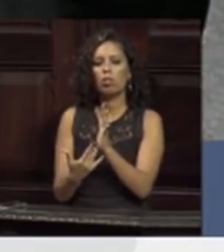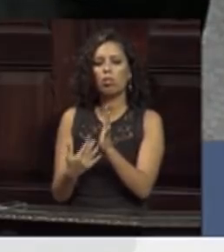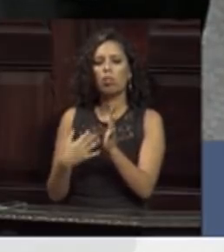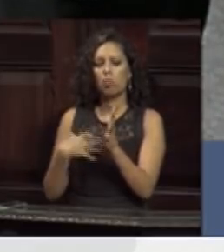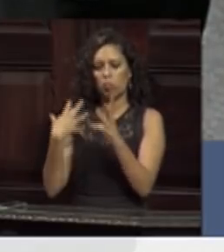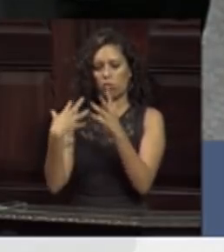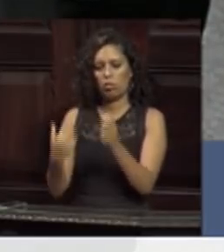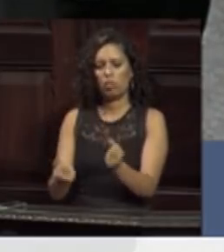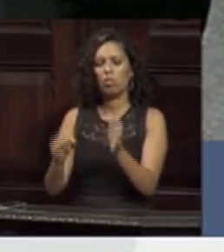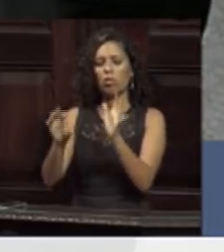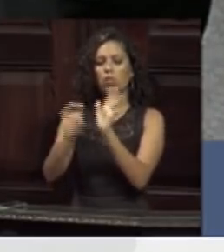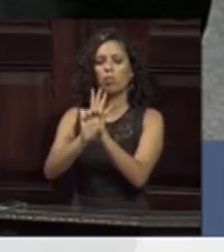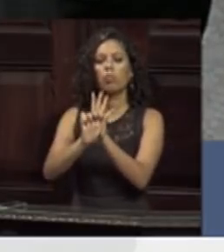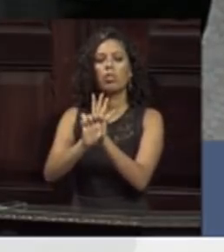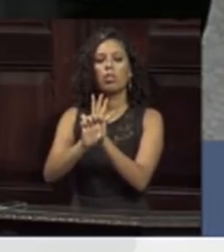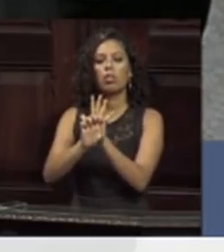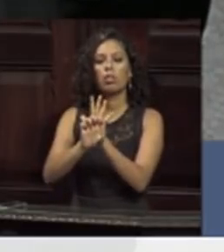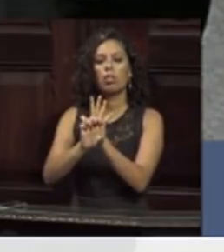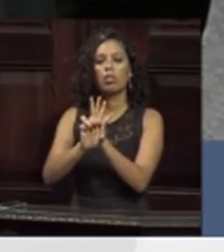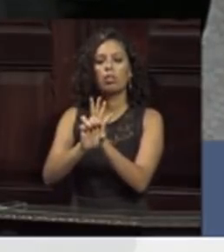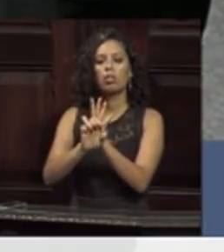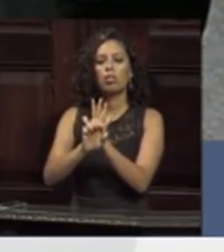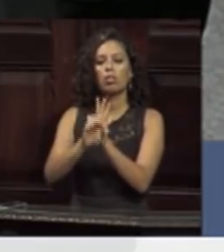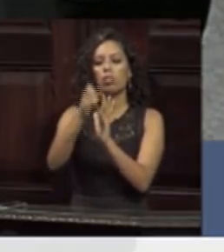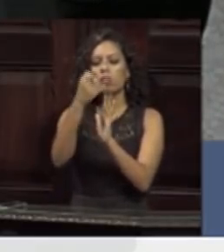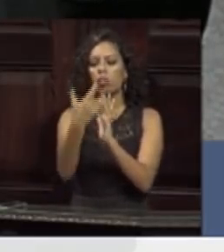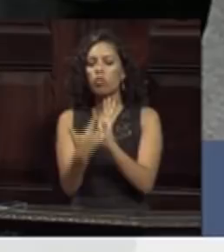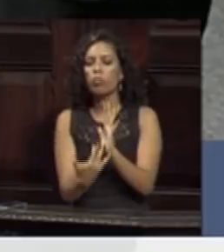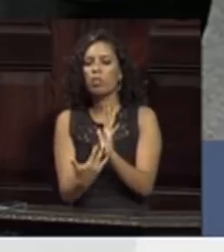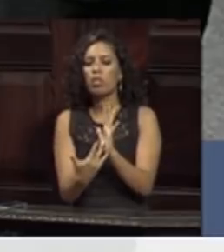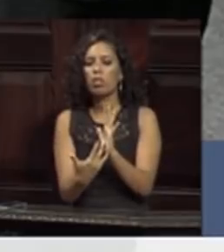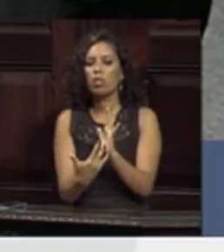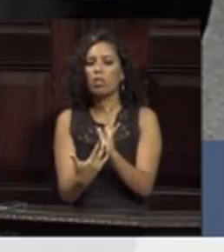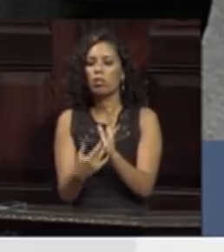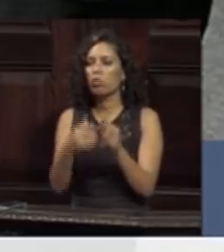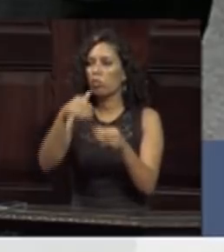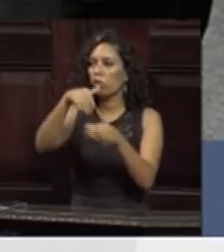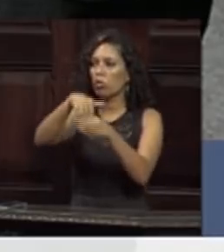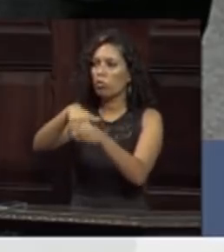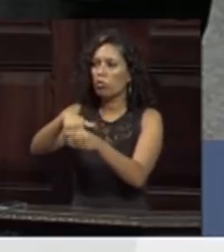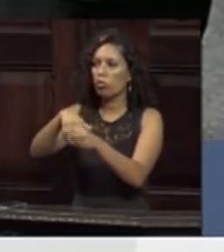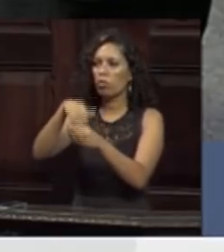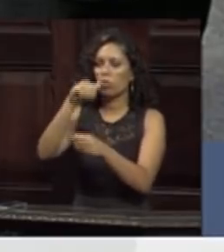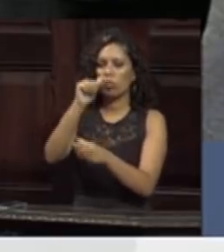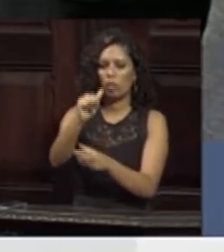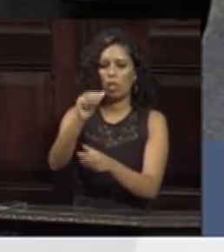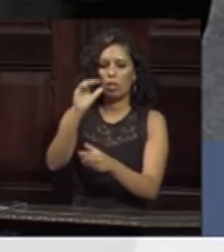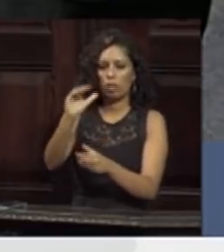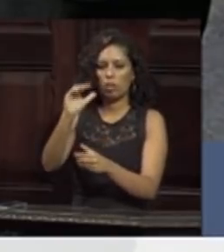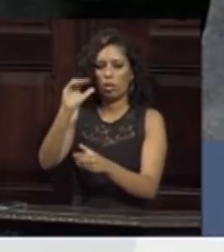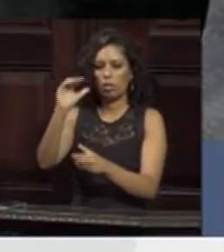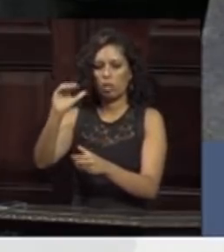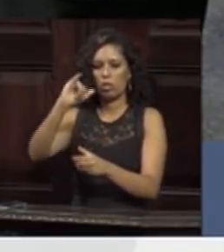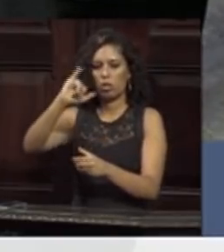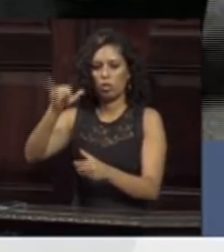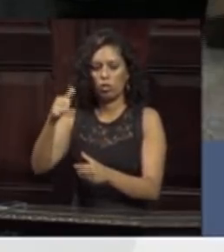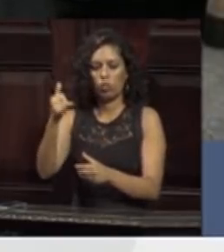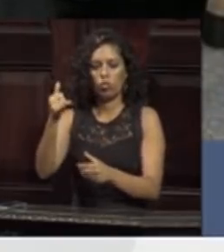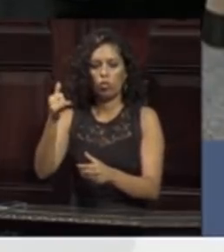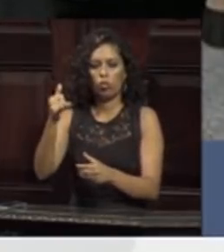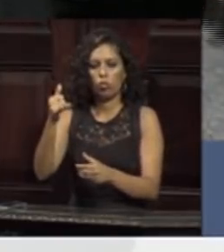acato as emendas definidas no voto da CCJ